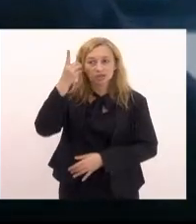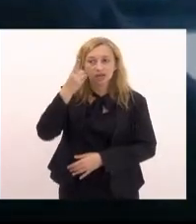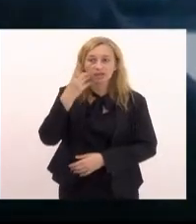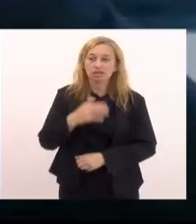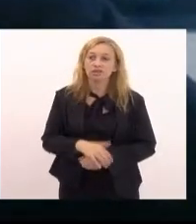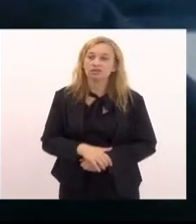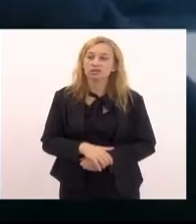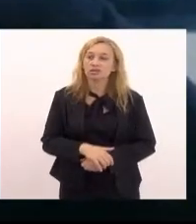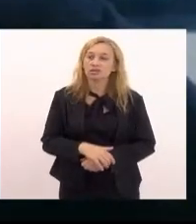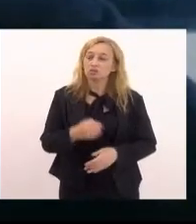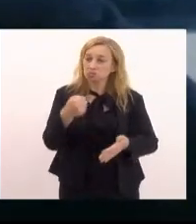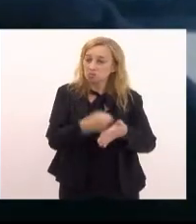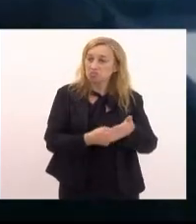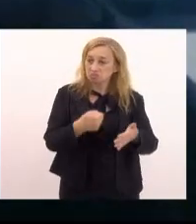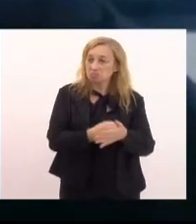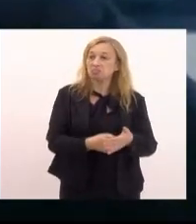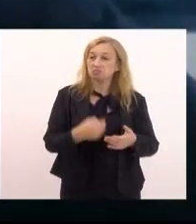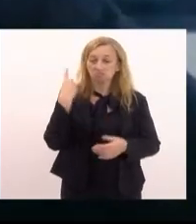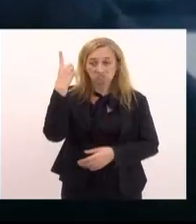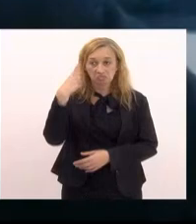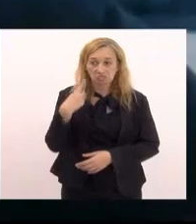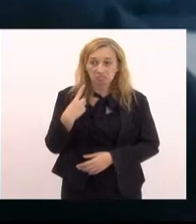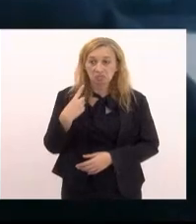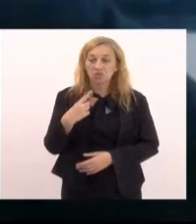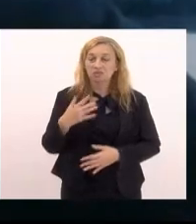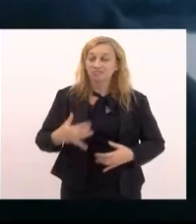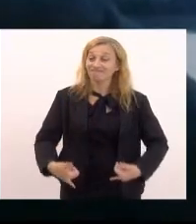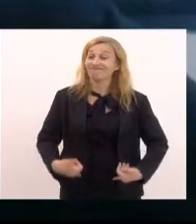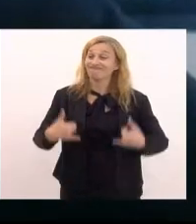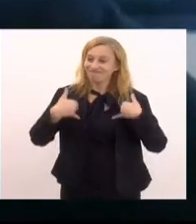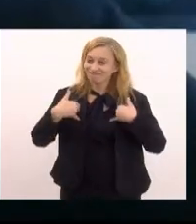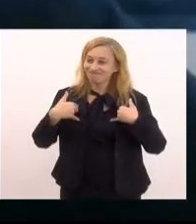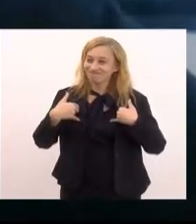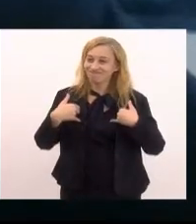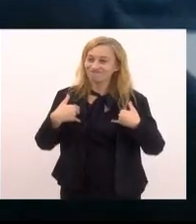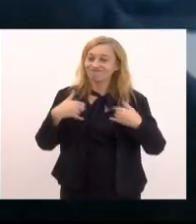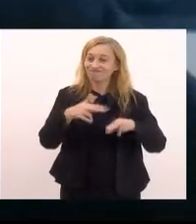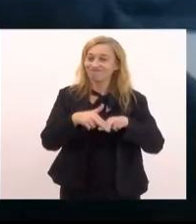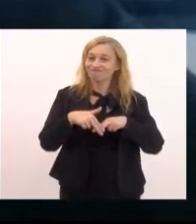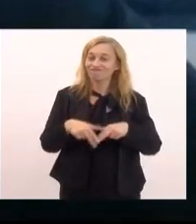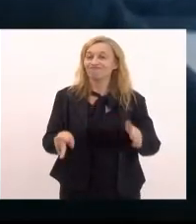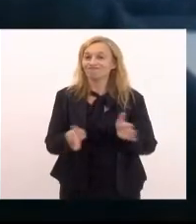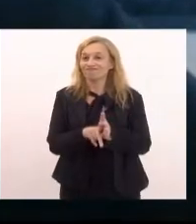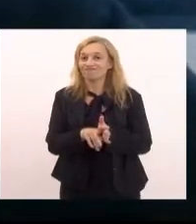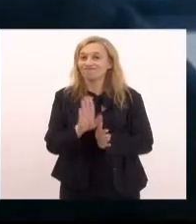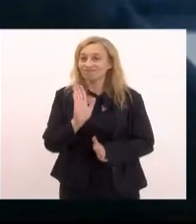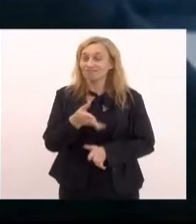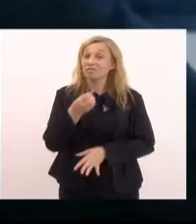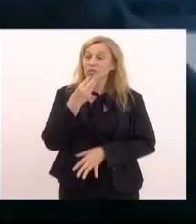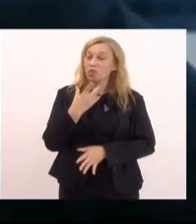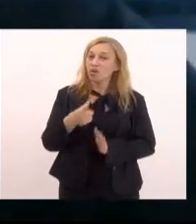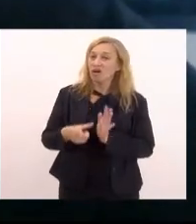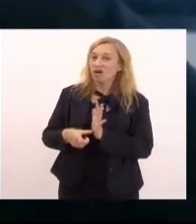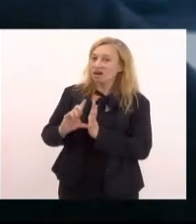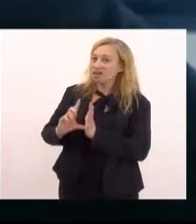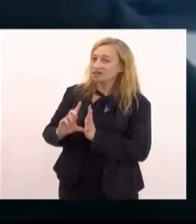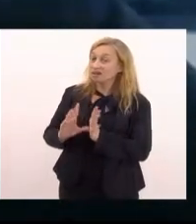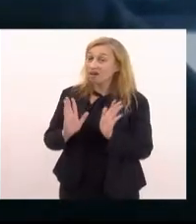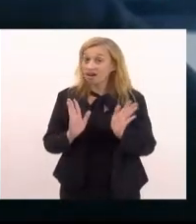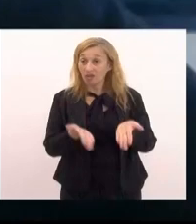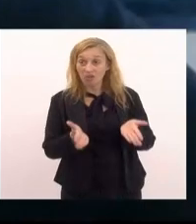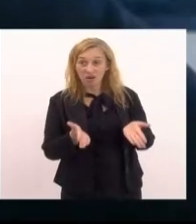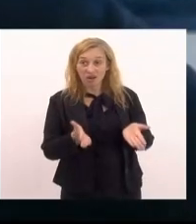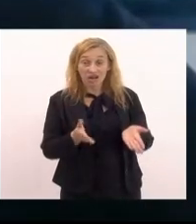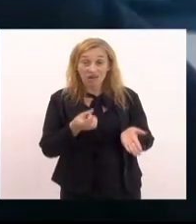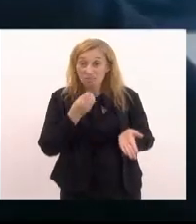uma combativa deputada, que só nos enche de orgulho por esse projeto, que já era bom antes, mas nesse momento ele não